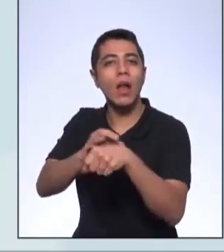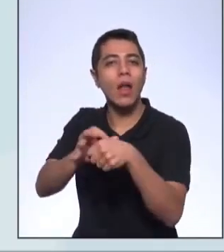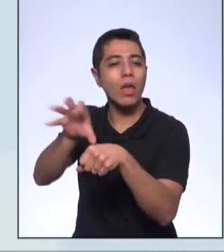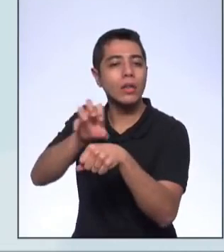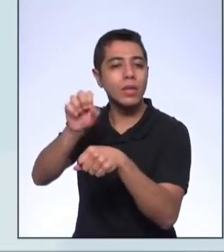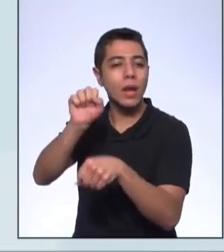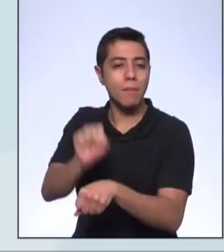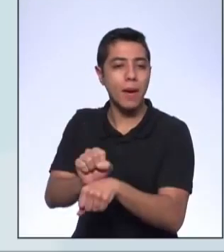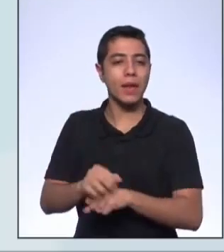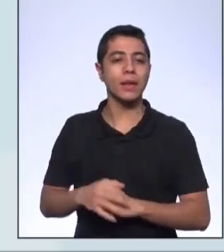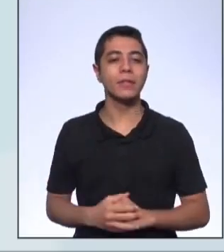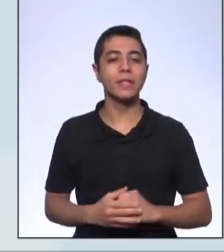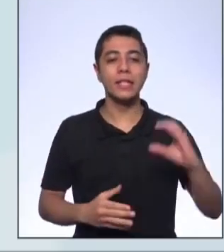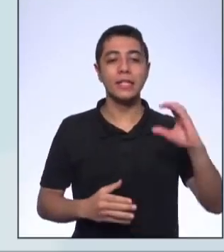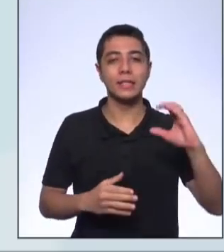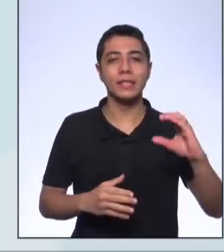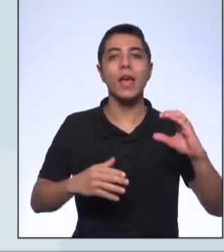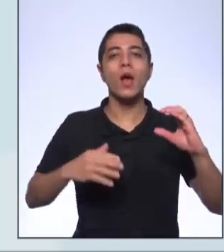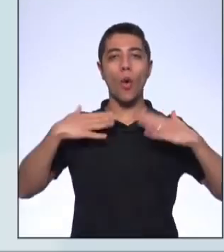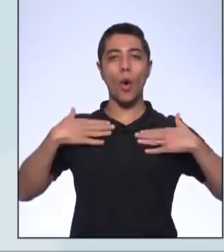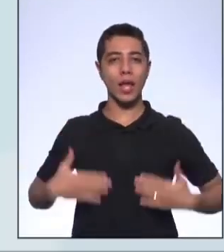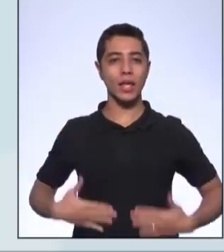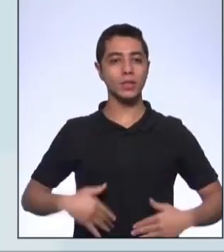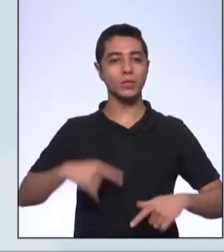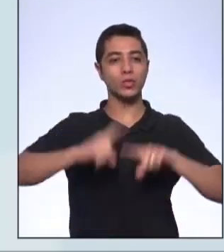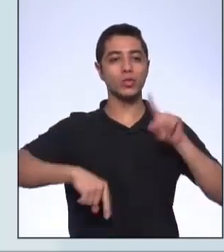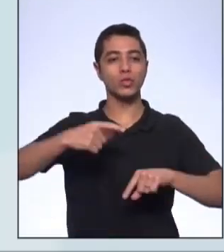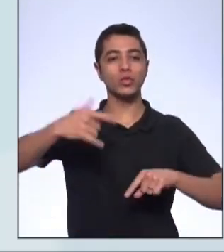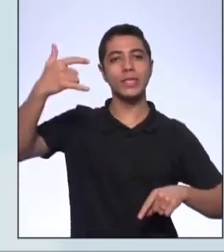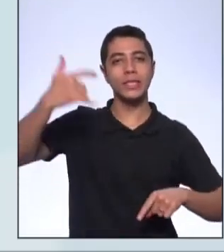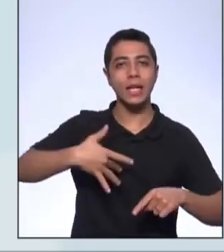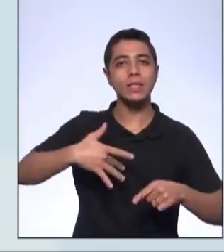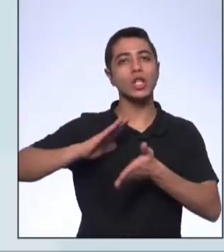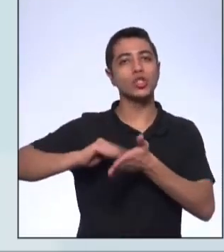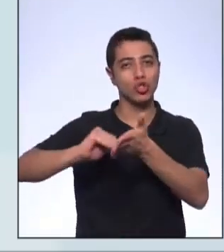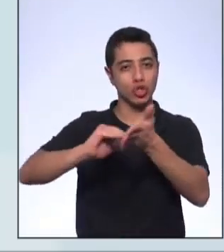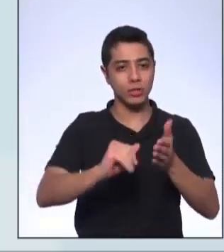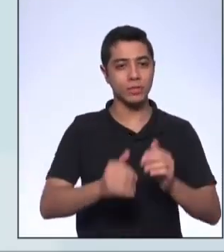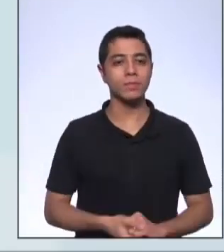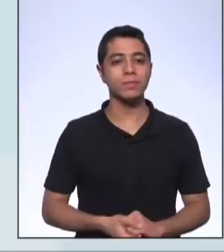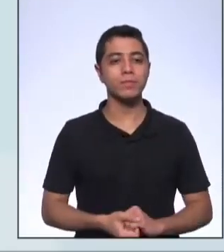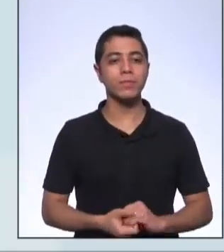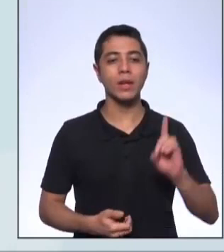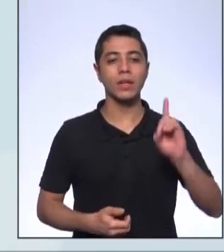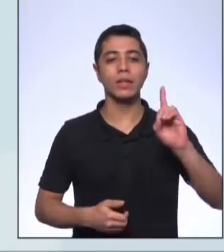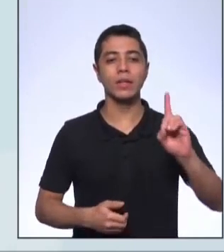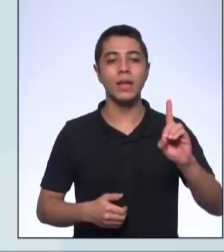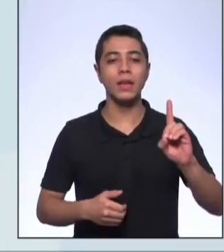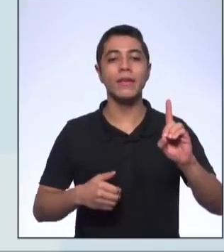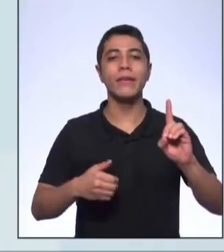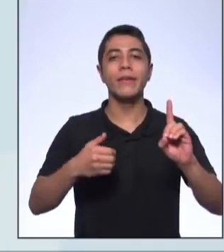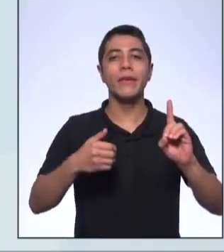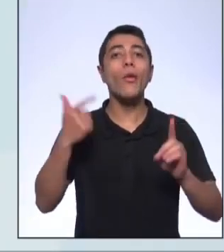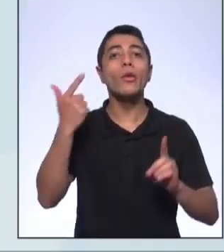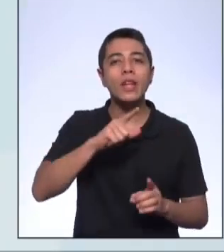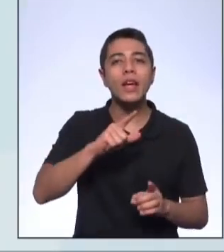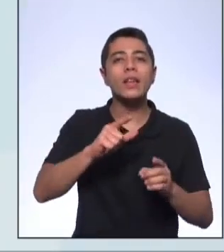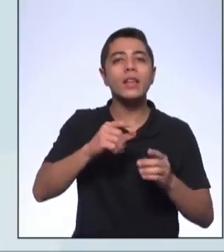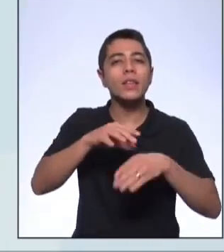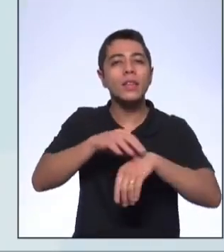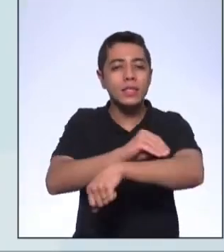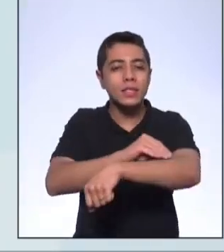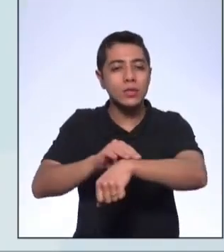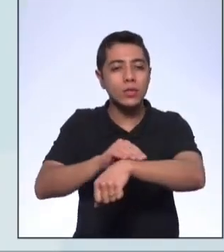processos de renovação celular dos tecidos sadios e inibindo a ocorrência de mitoses responsáveis pela proliferação celular.